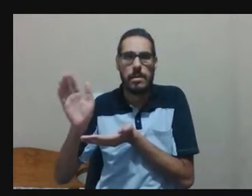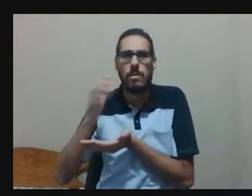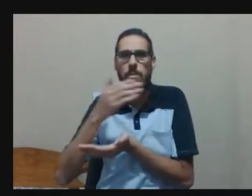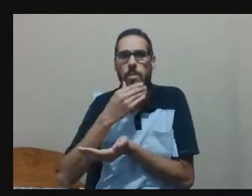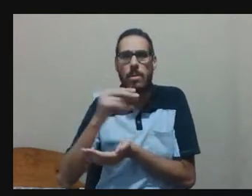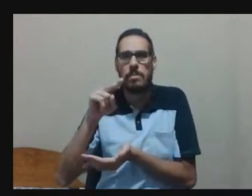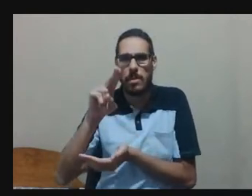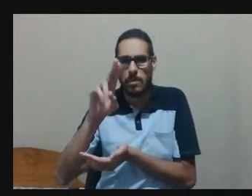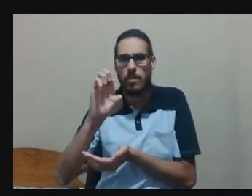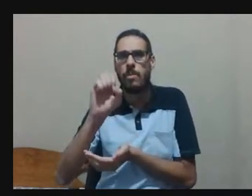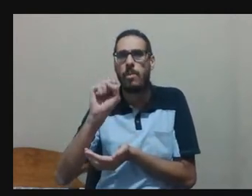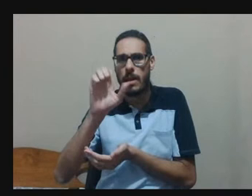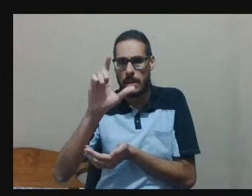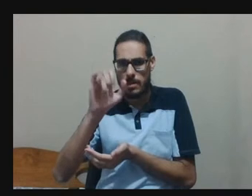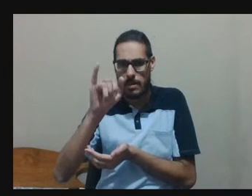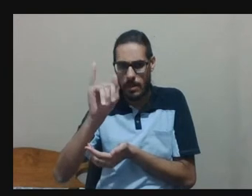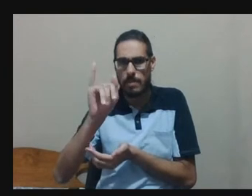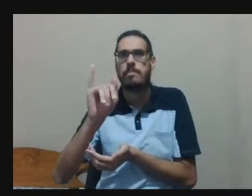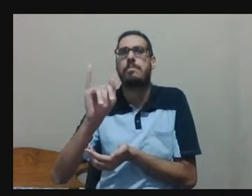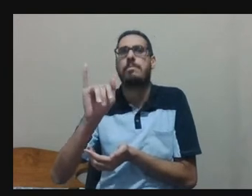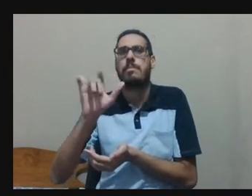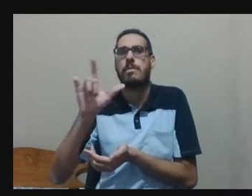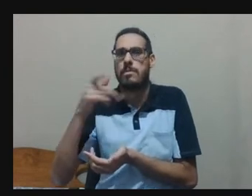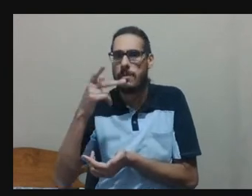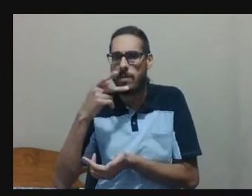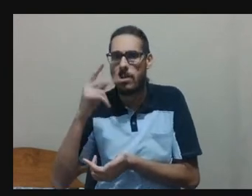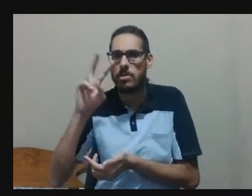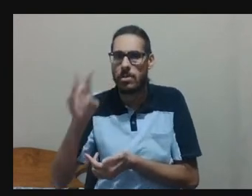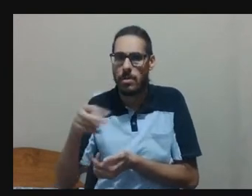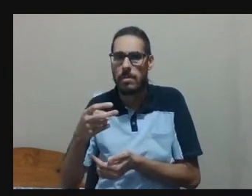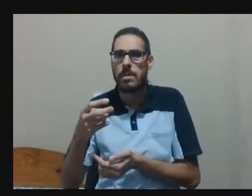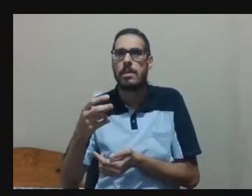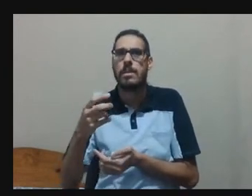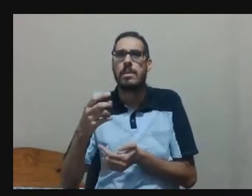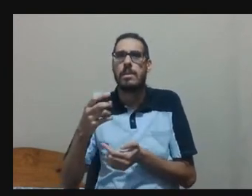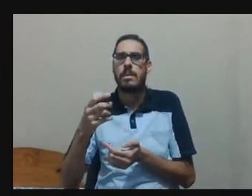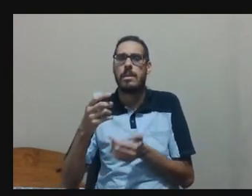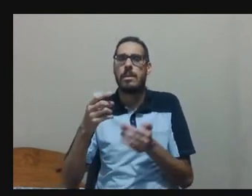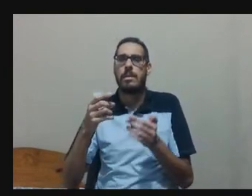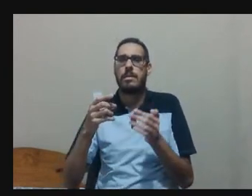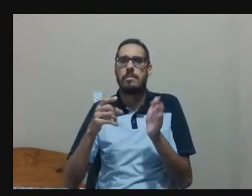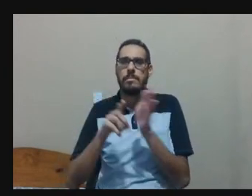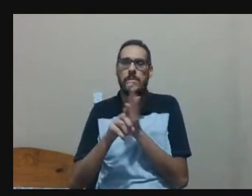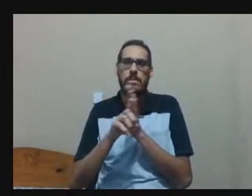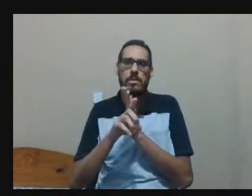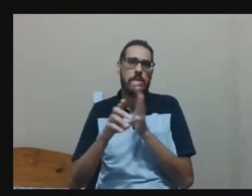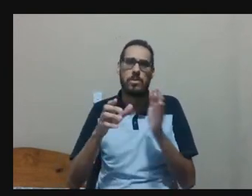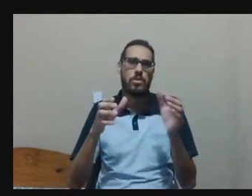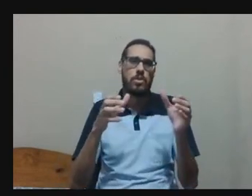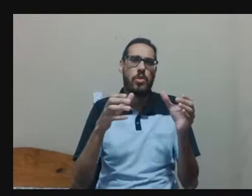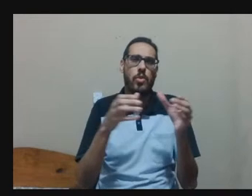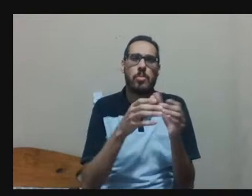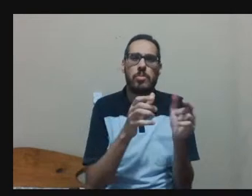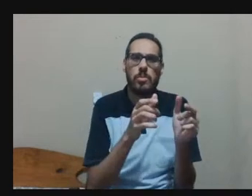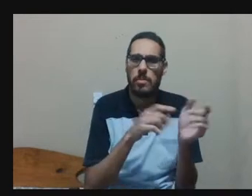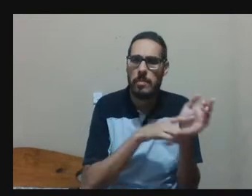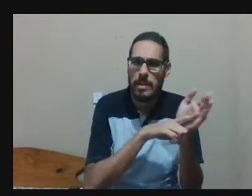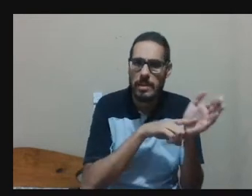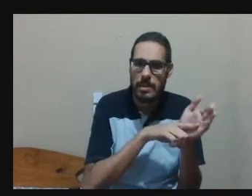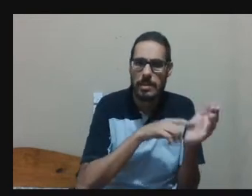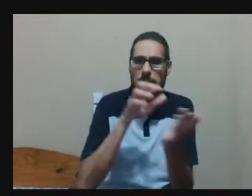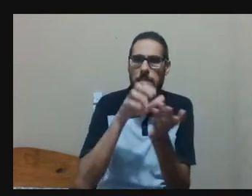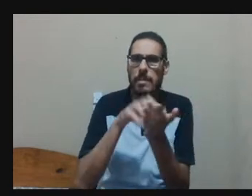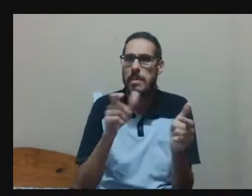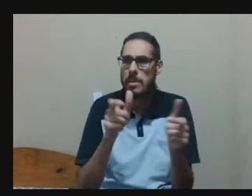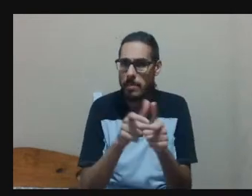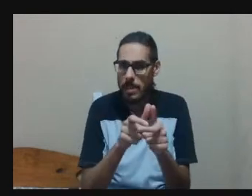Que nós, para fortalecer o que você pergunta de grupo de pesquisa e departamentos pequenos, nós temos que pensar mais